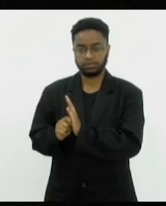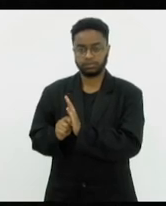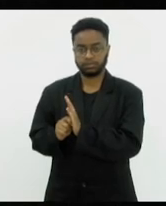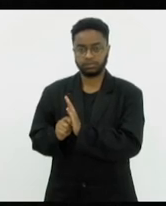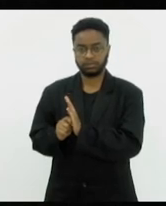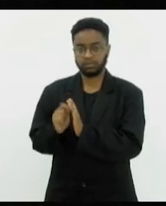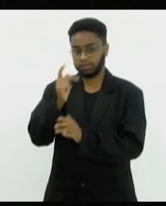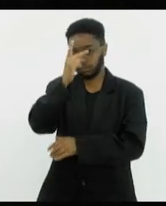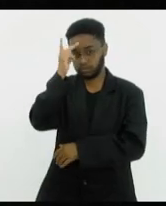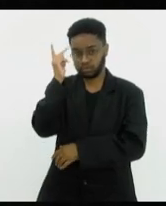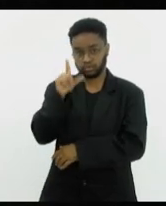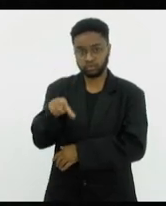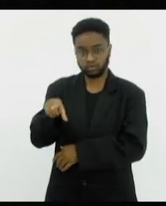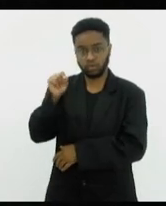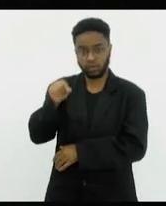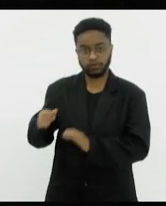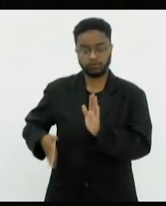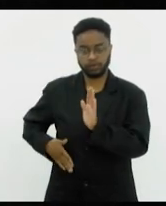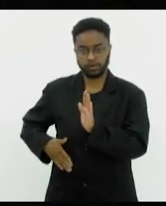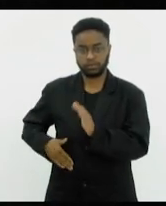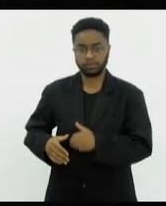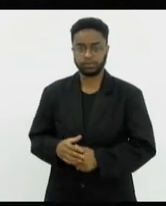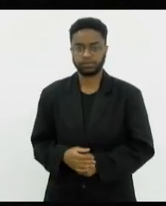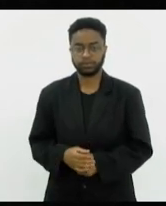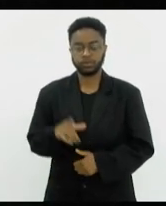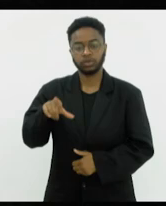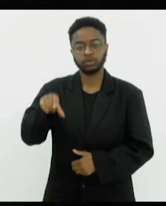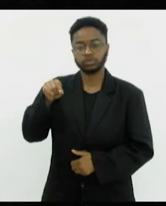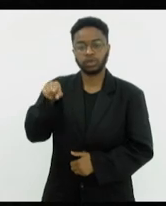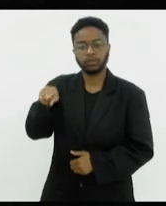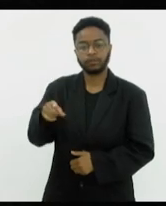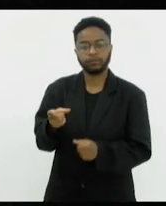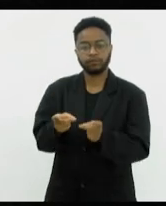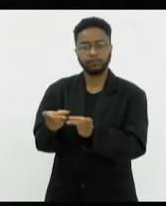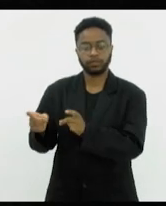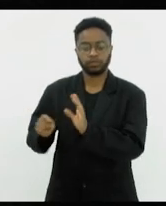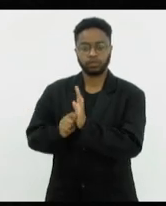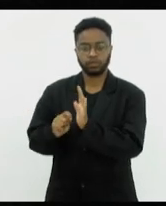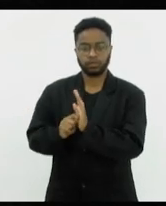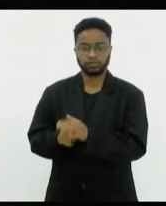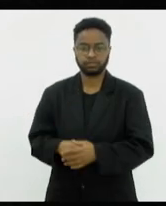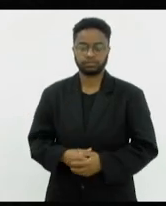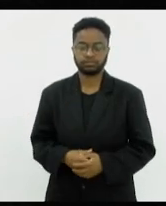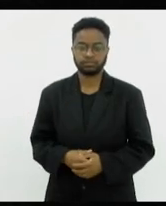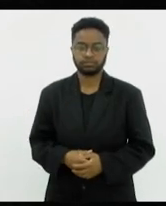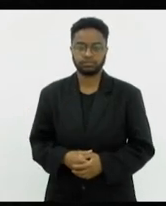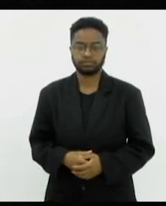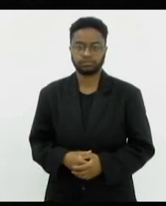faz a pessoa escolher o vagabundo, o traficante de drogas.